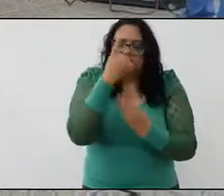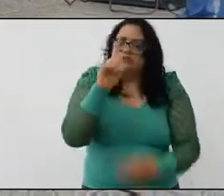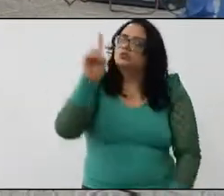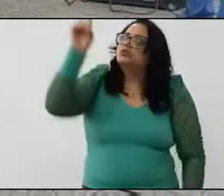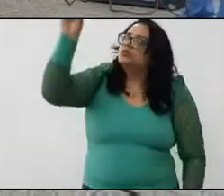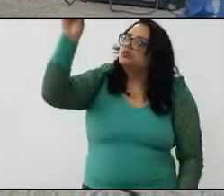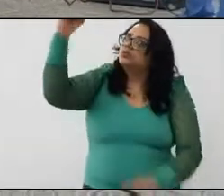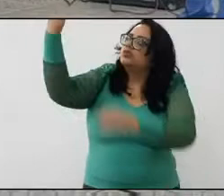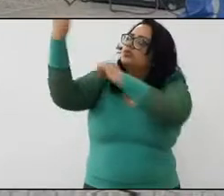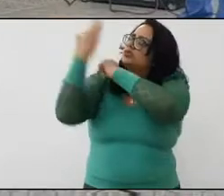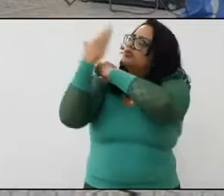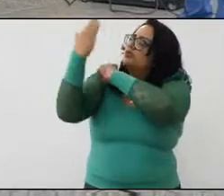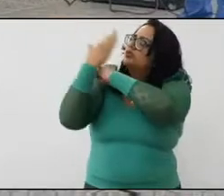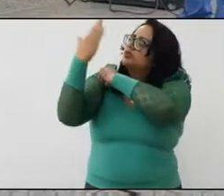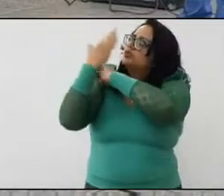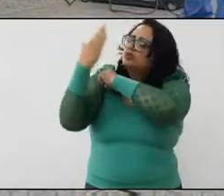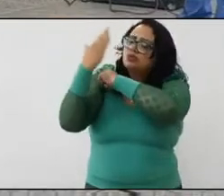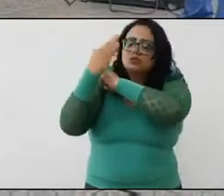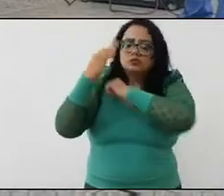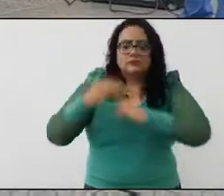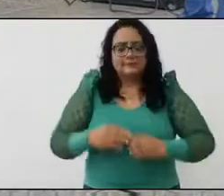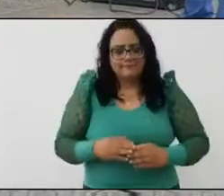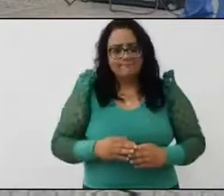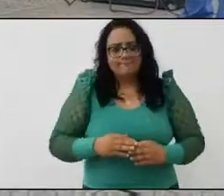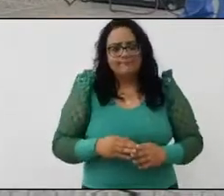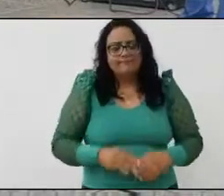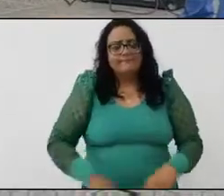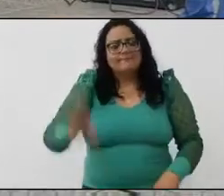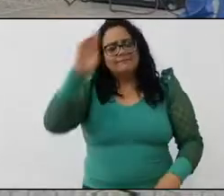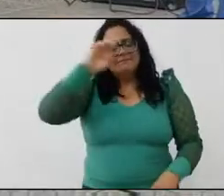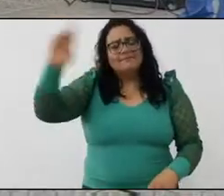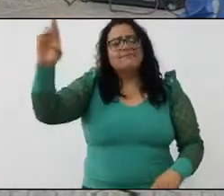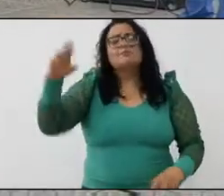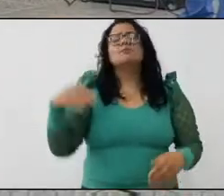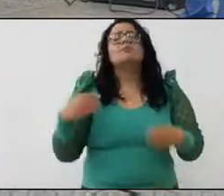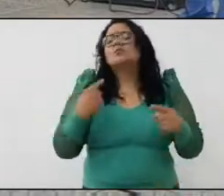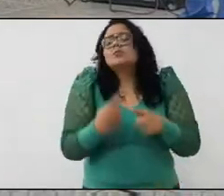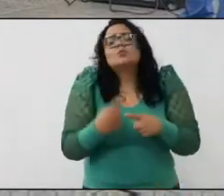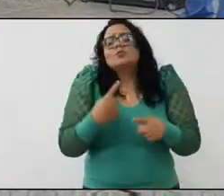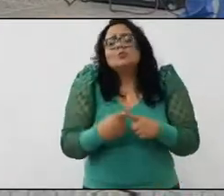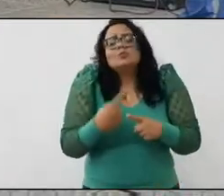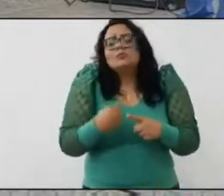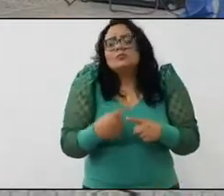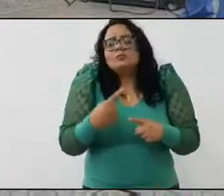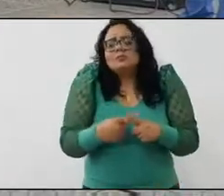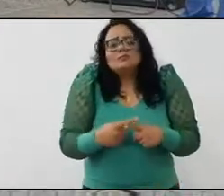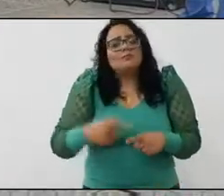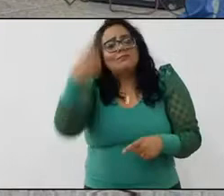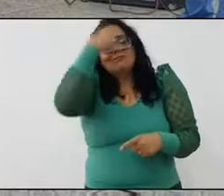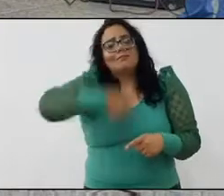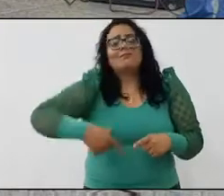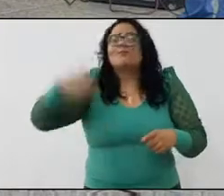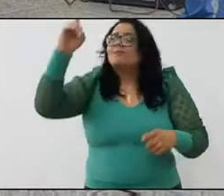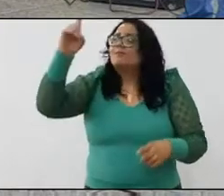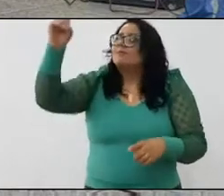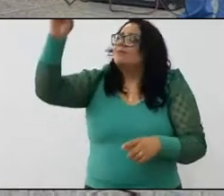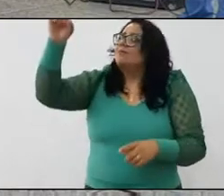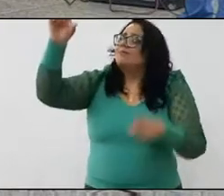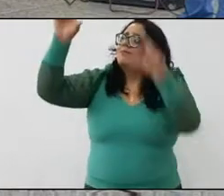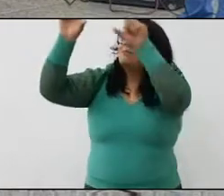nos ajudar. Ó meu Senhor da Glória, porque nós dependemos do